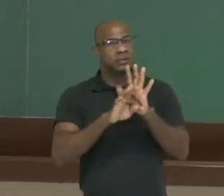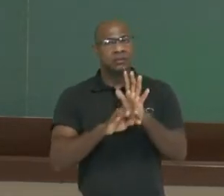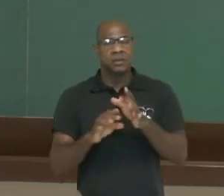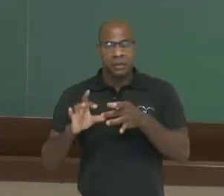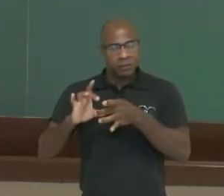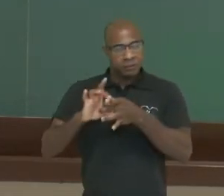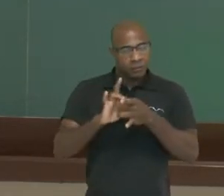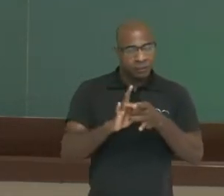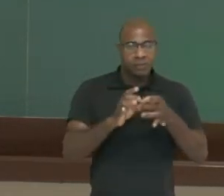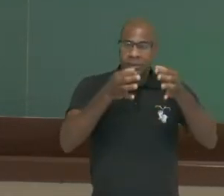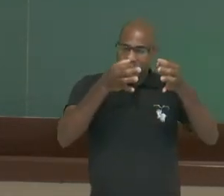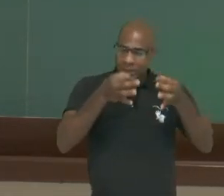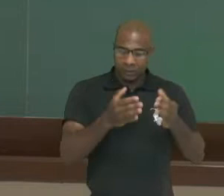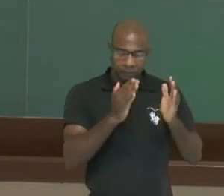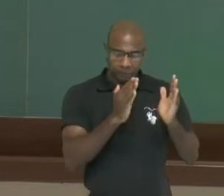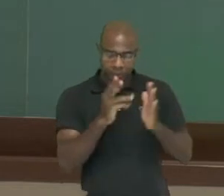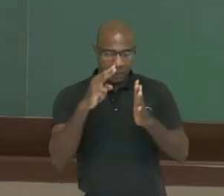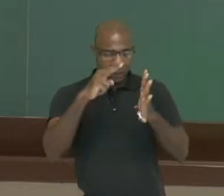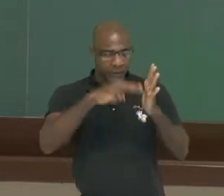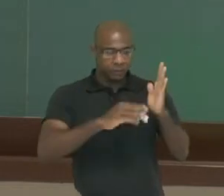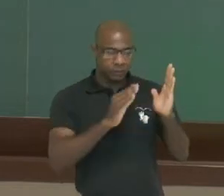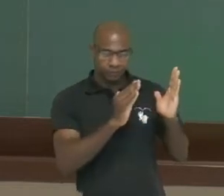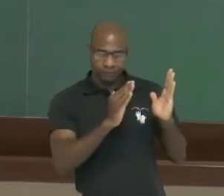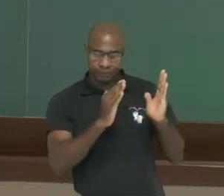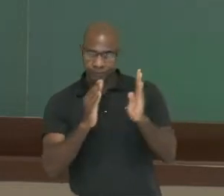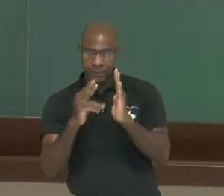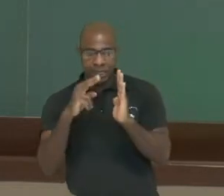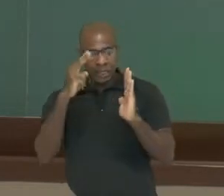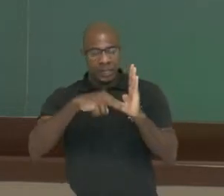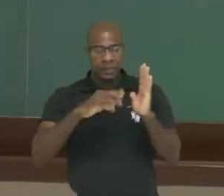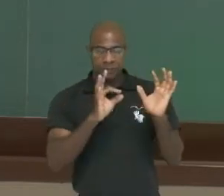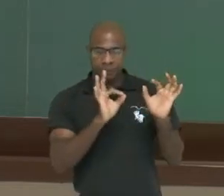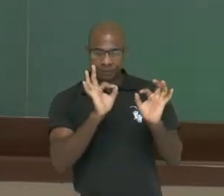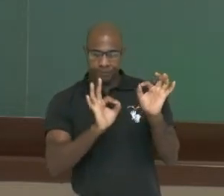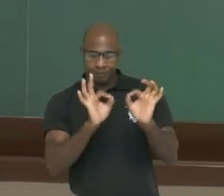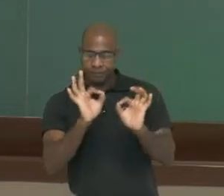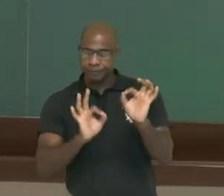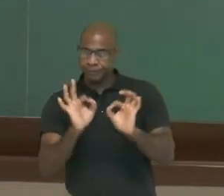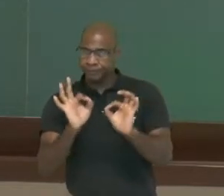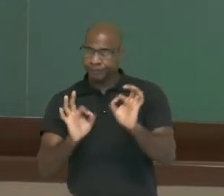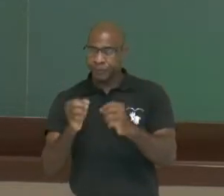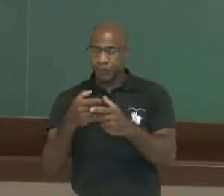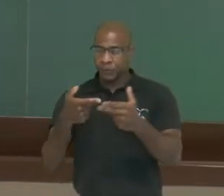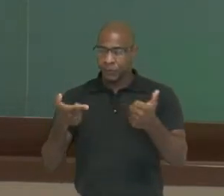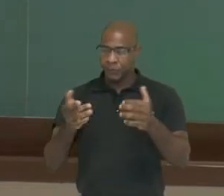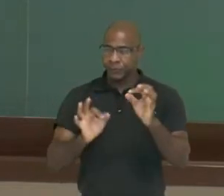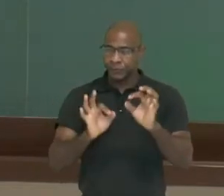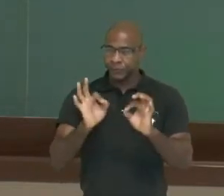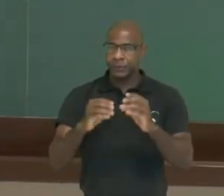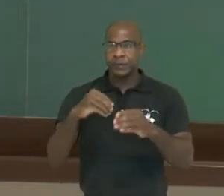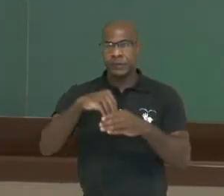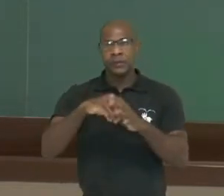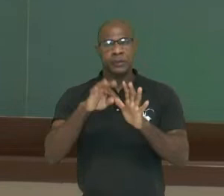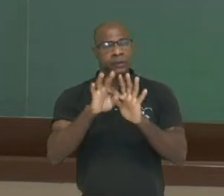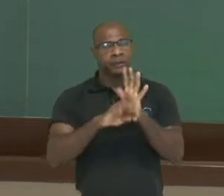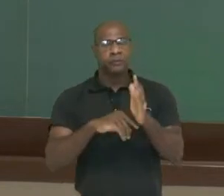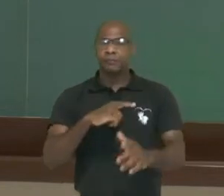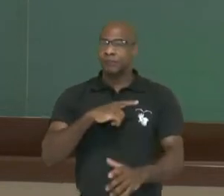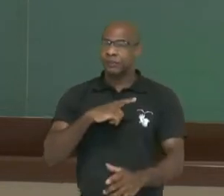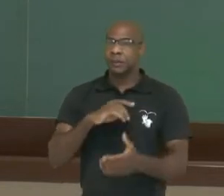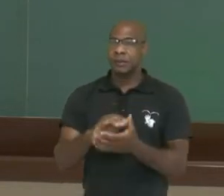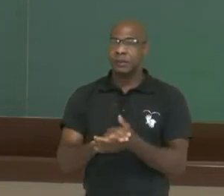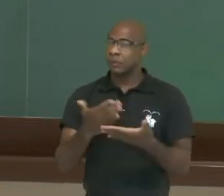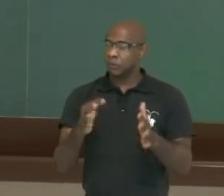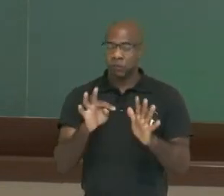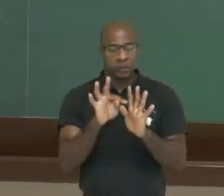coesão, coerência, vamos falar dos elementos que organizam um texto. Porque você já sabe, um texto é como